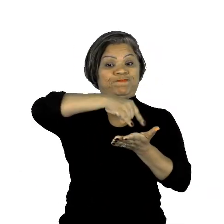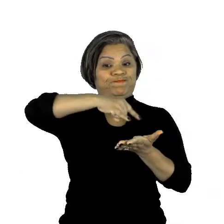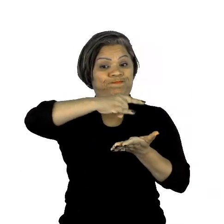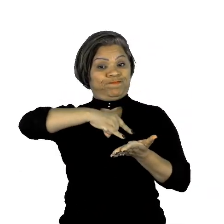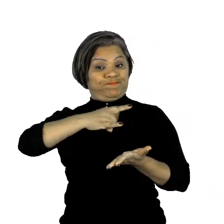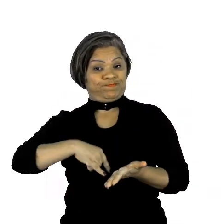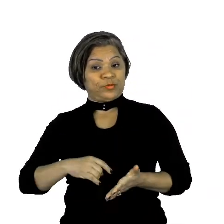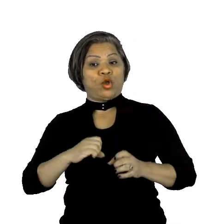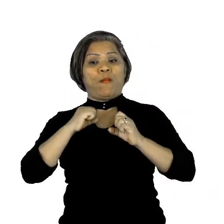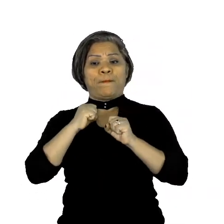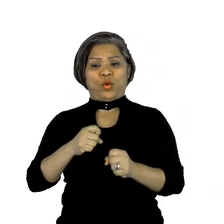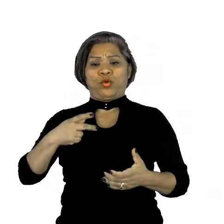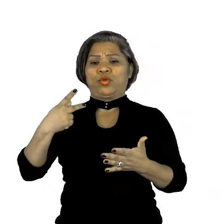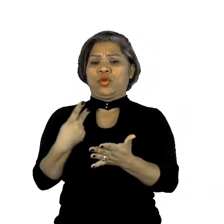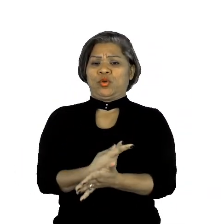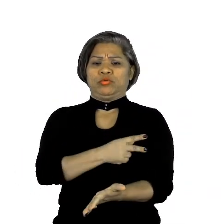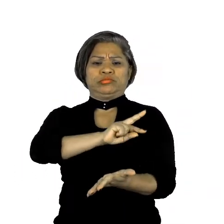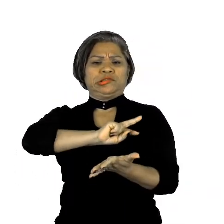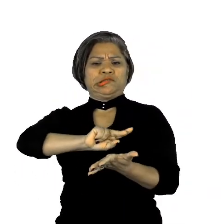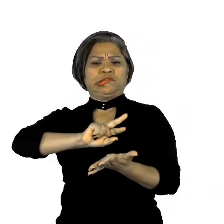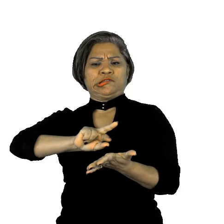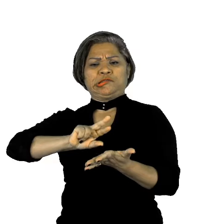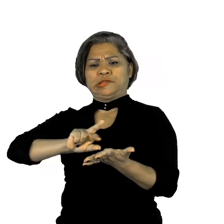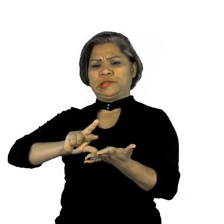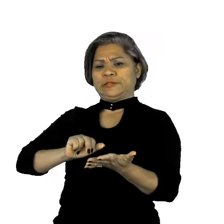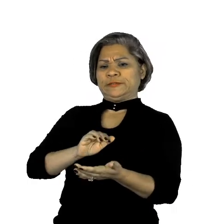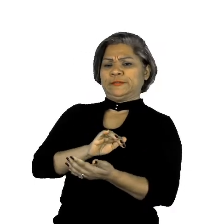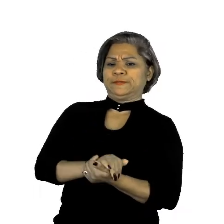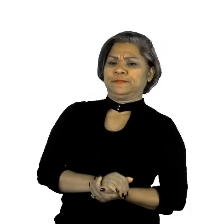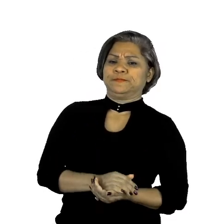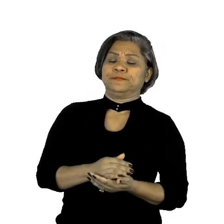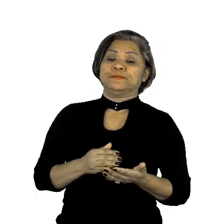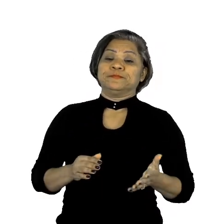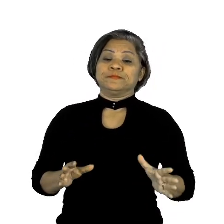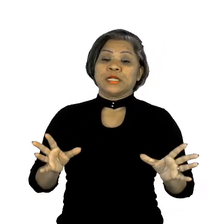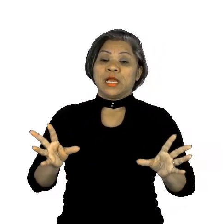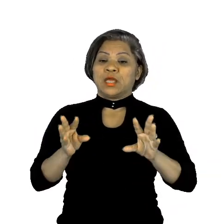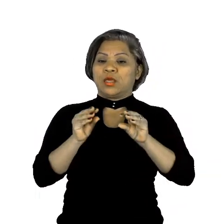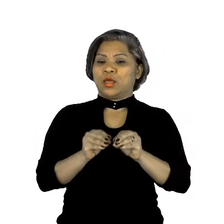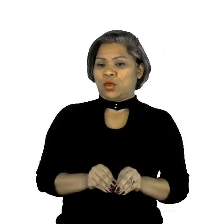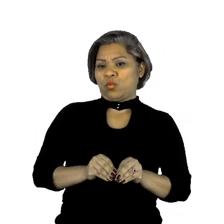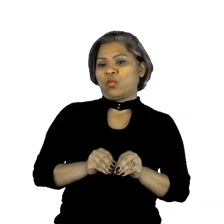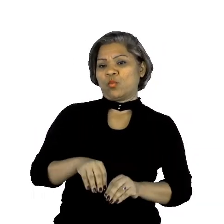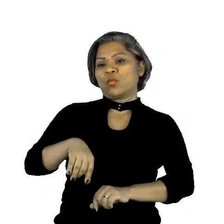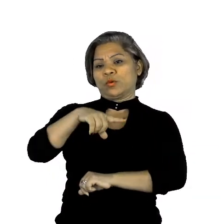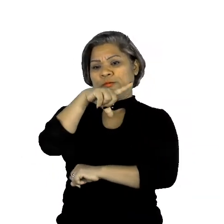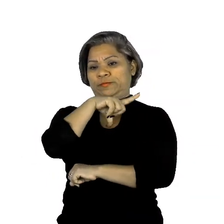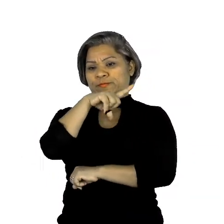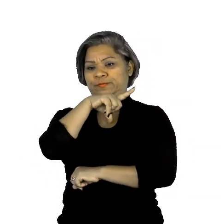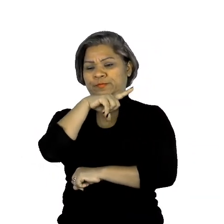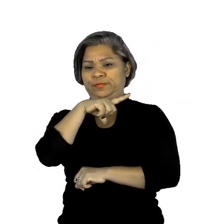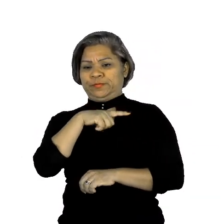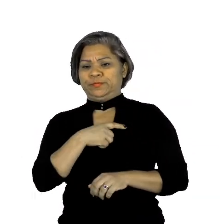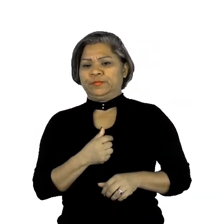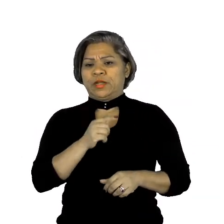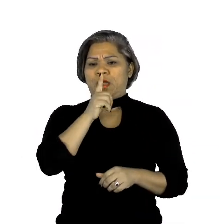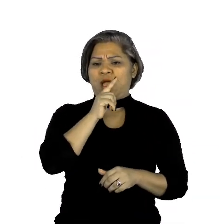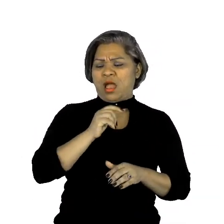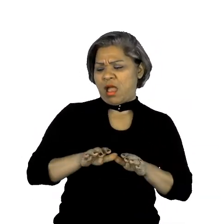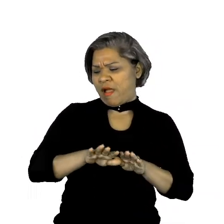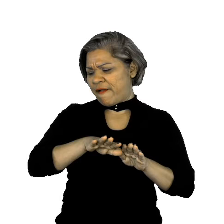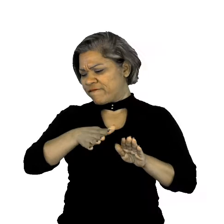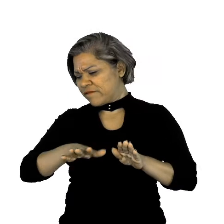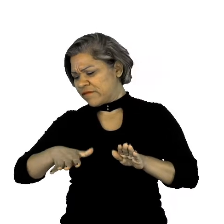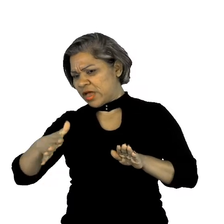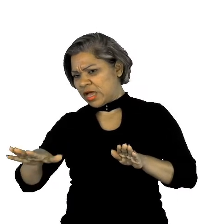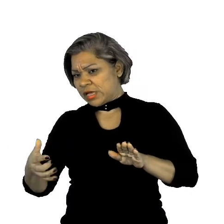ocorrer por diversos fatores, incluindo a existência de vazamentos internos nos